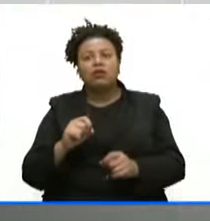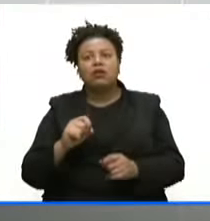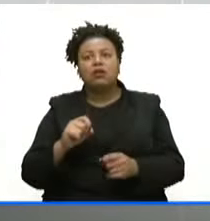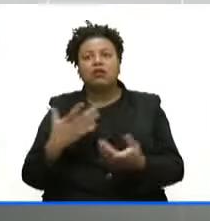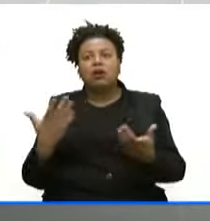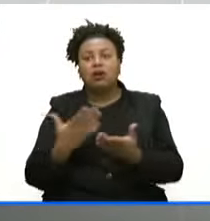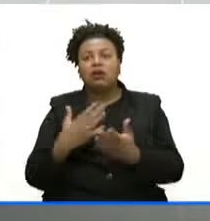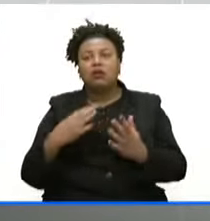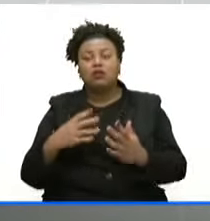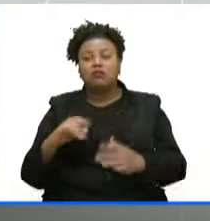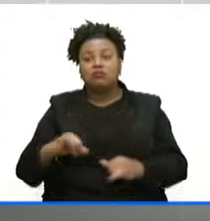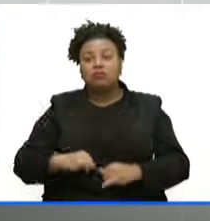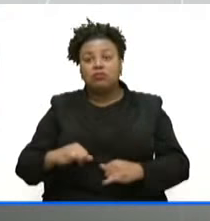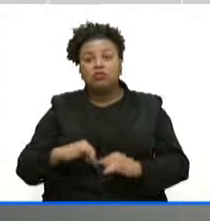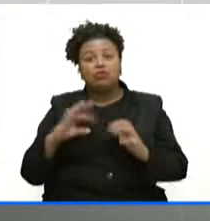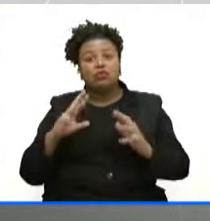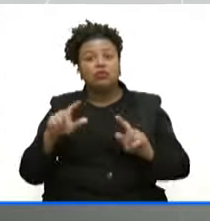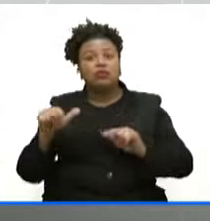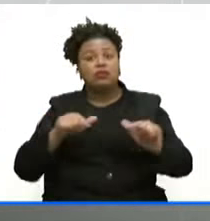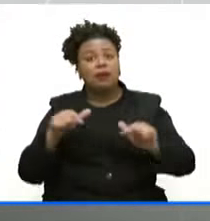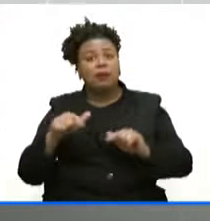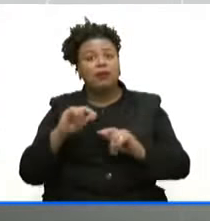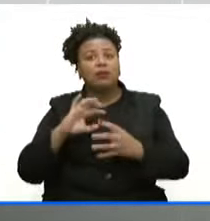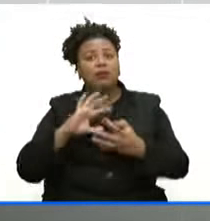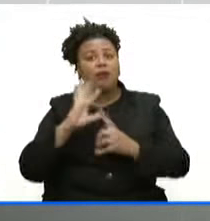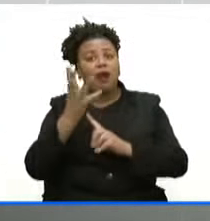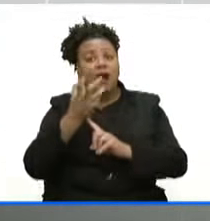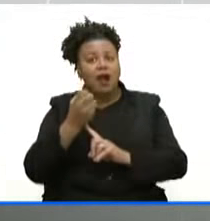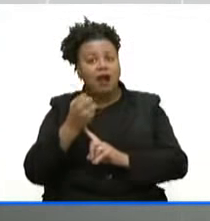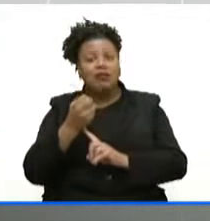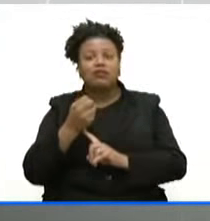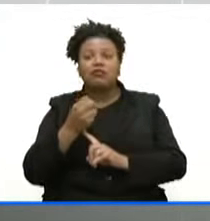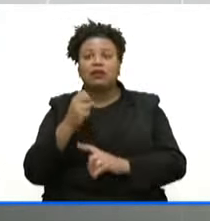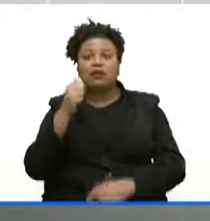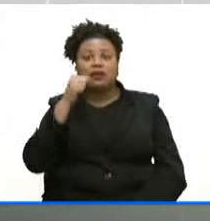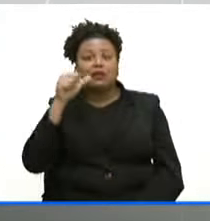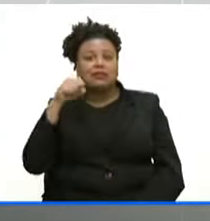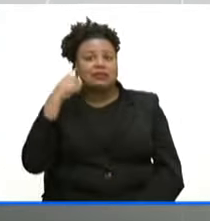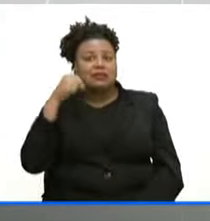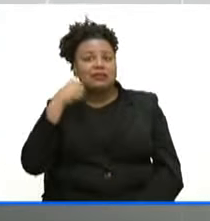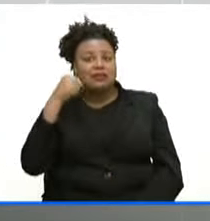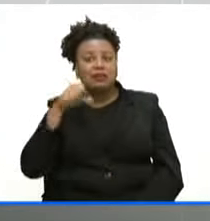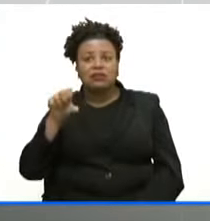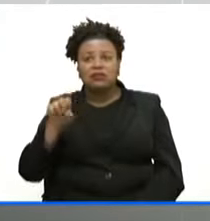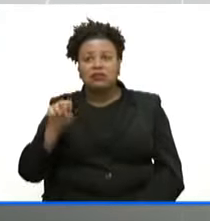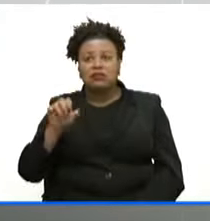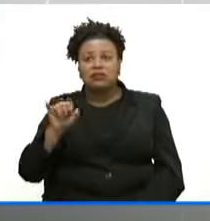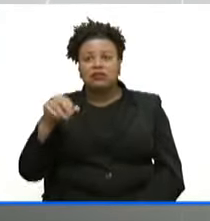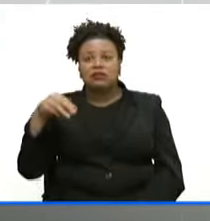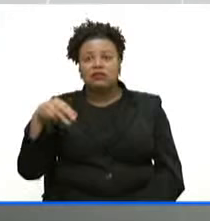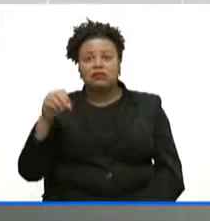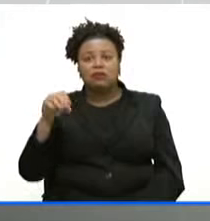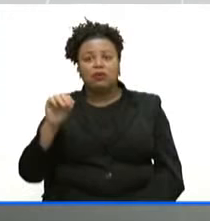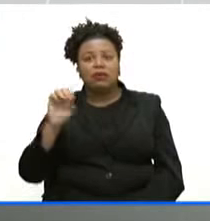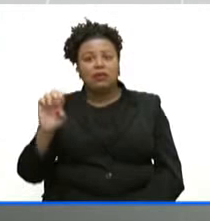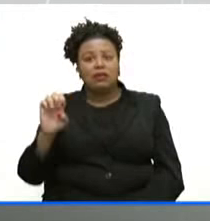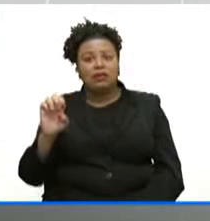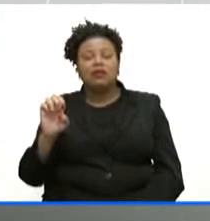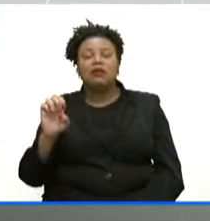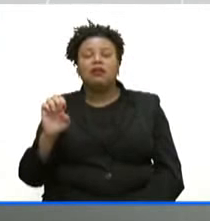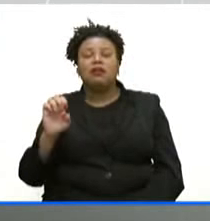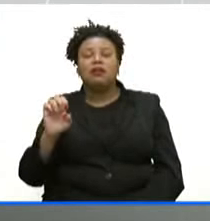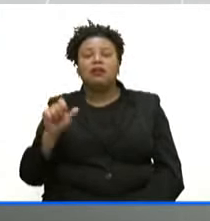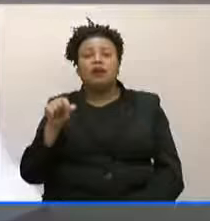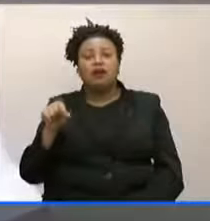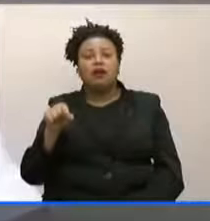todos aqueles que trabalham com a arte, né? E a senadora Simone Tebet, ela